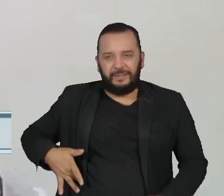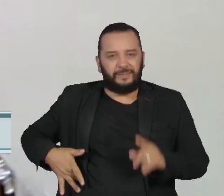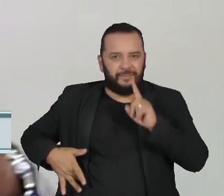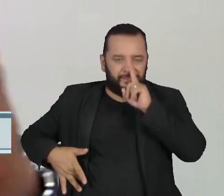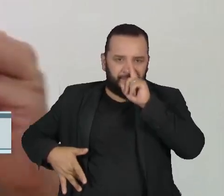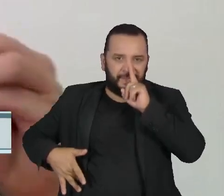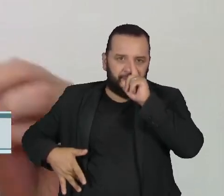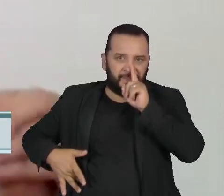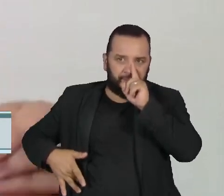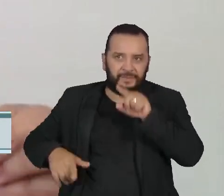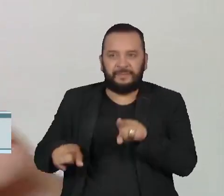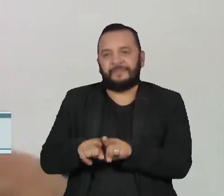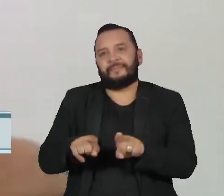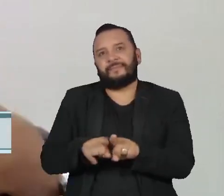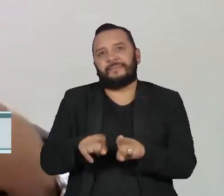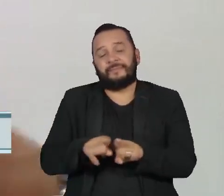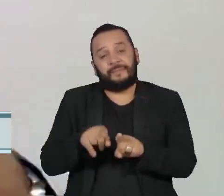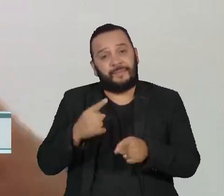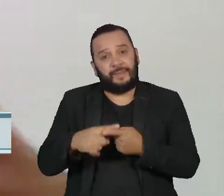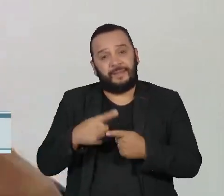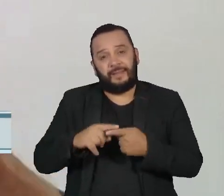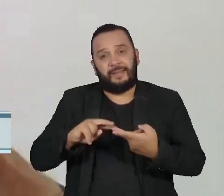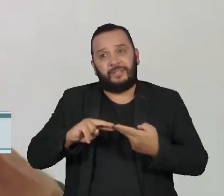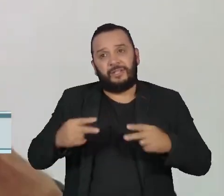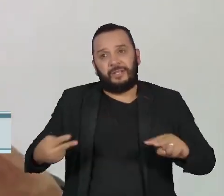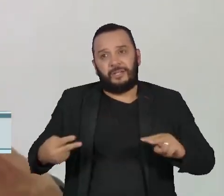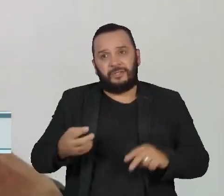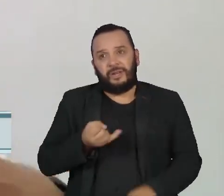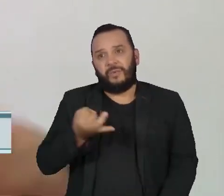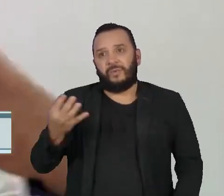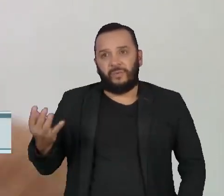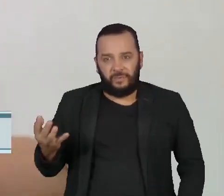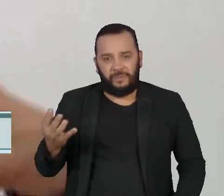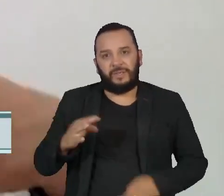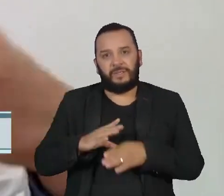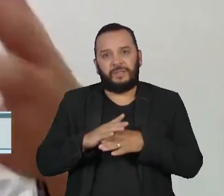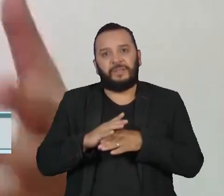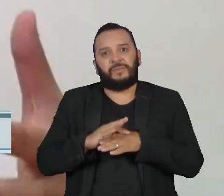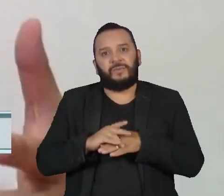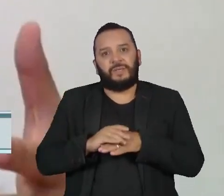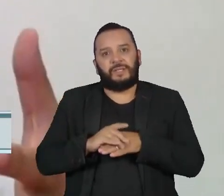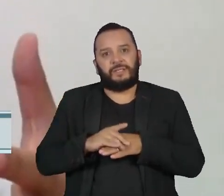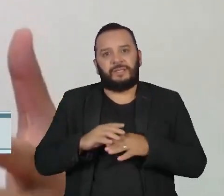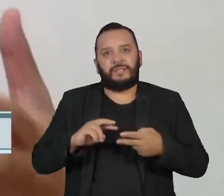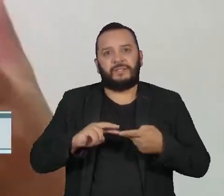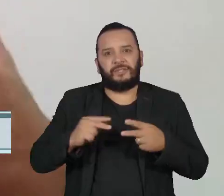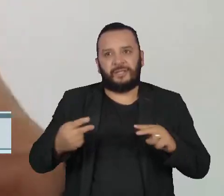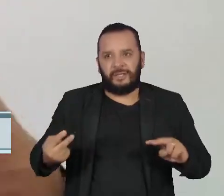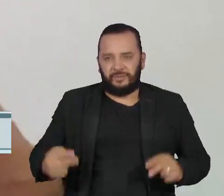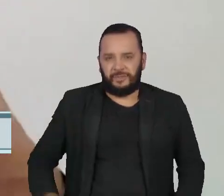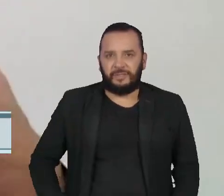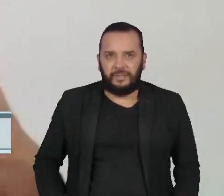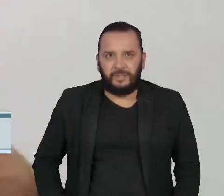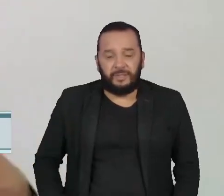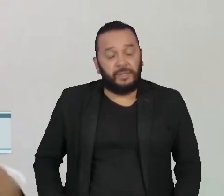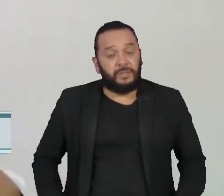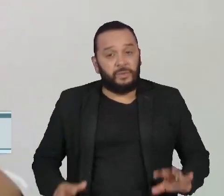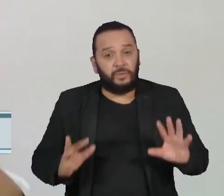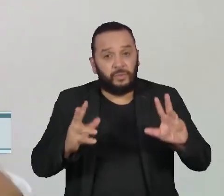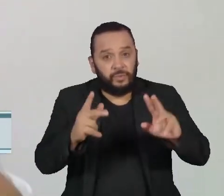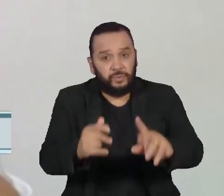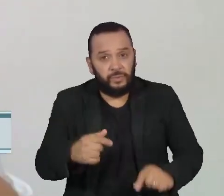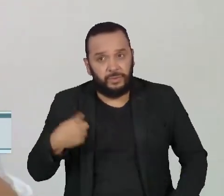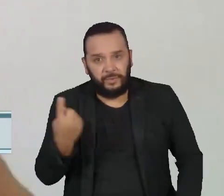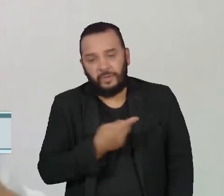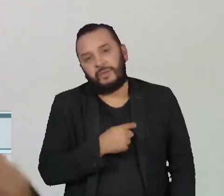uma certa correlação genética, algumas doenças de cunho genético. Todas aquelas situações que já são conhecidas e que